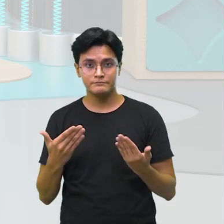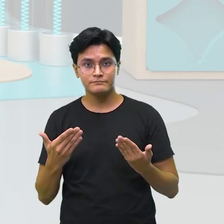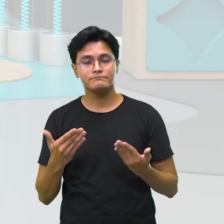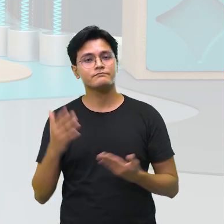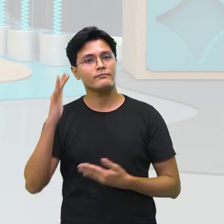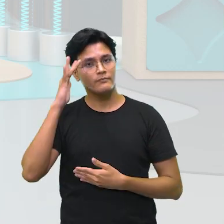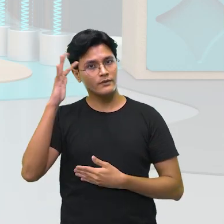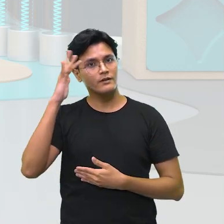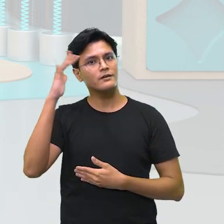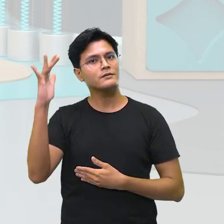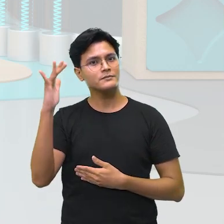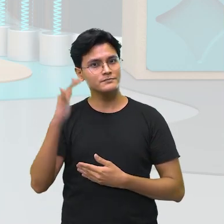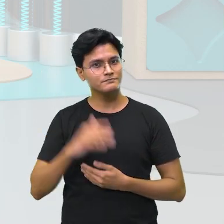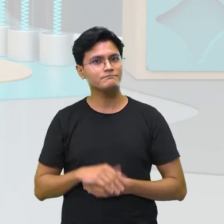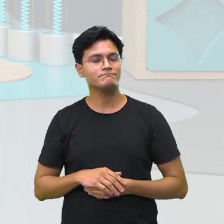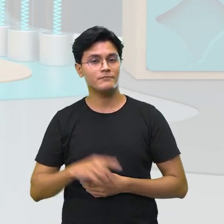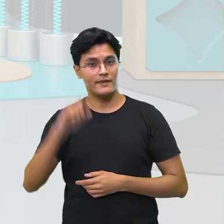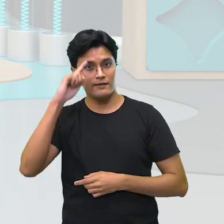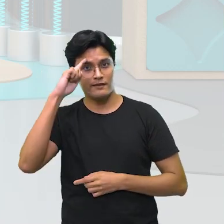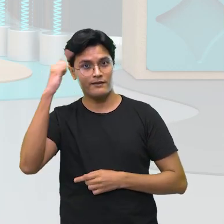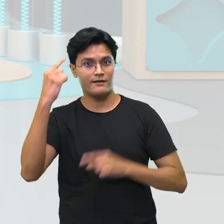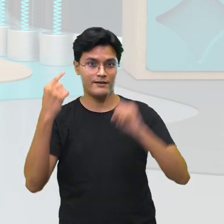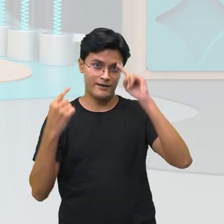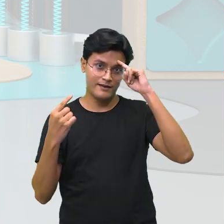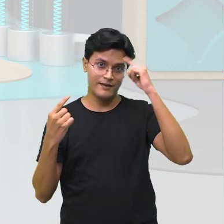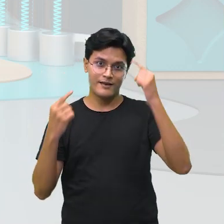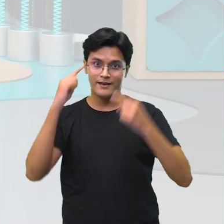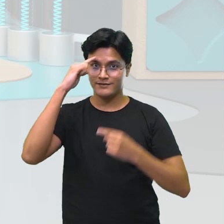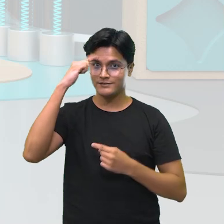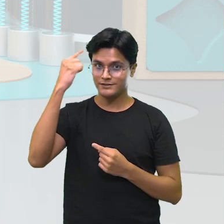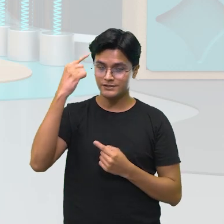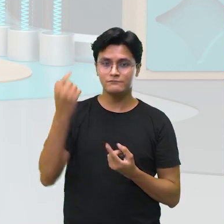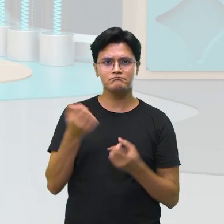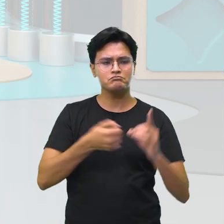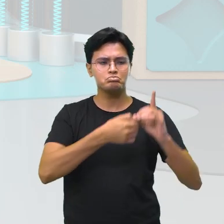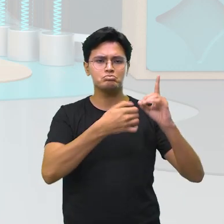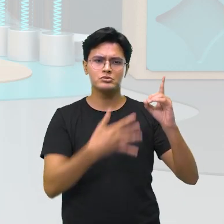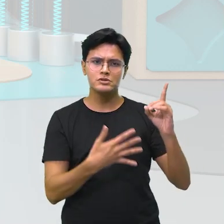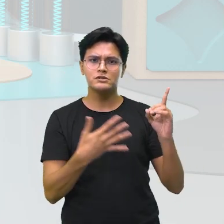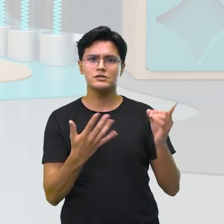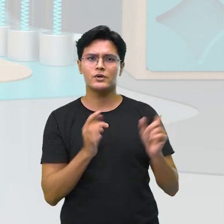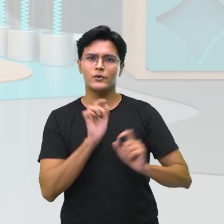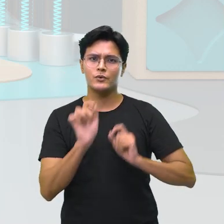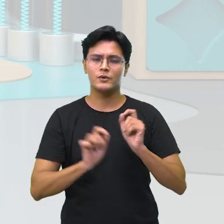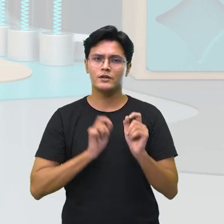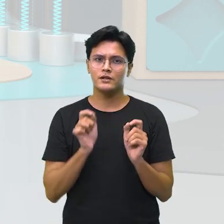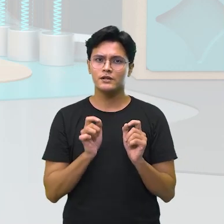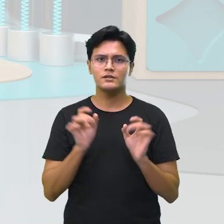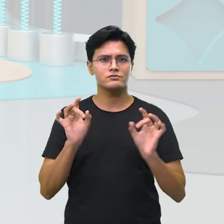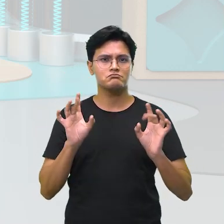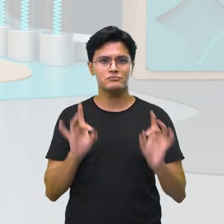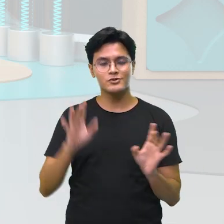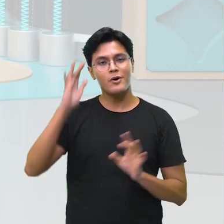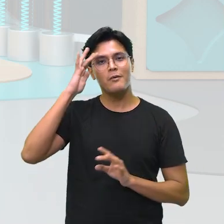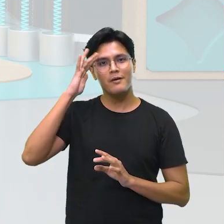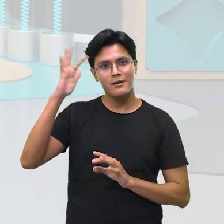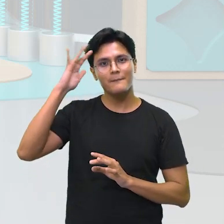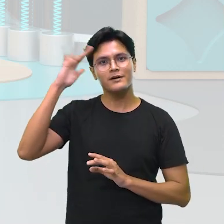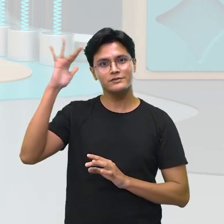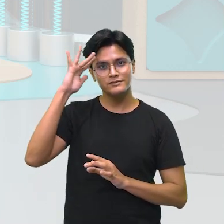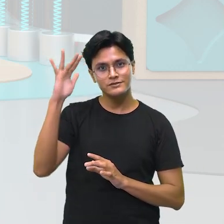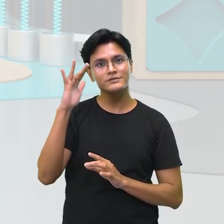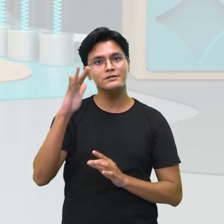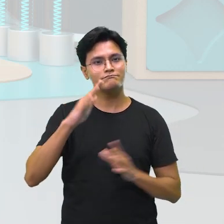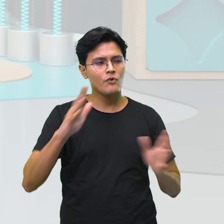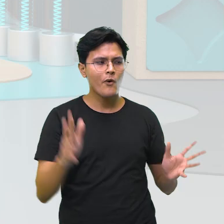da criatividade, do que ele estava descrevendo, na verdade, estava tudo aqui, para alegrar o seu